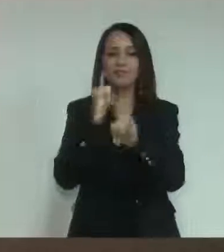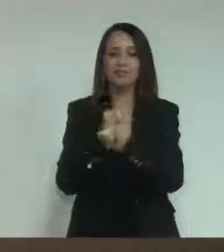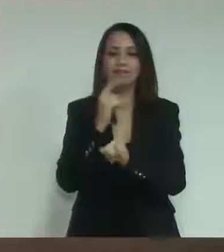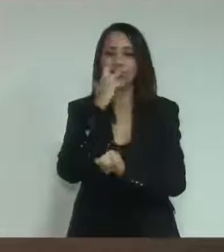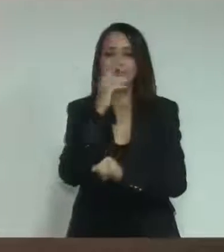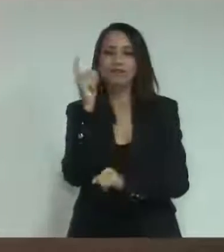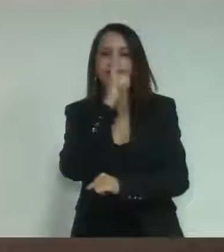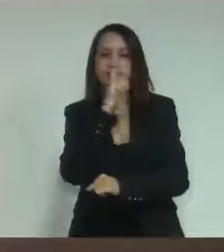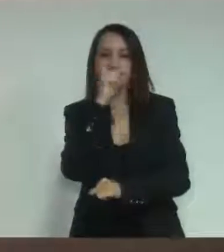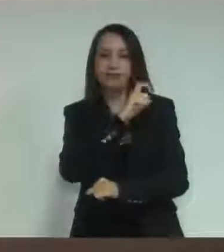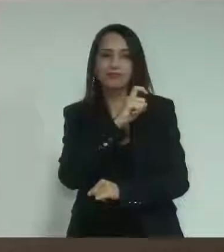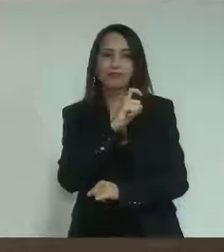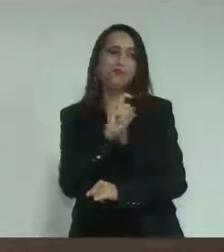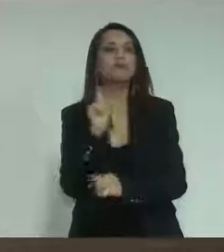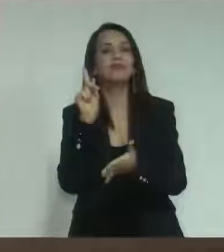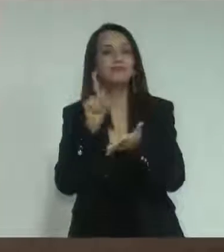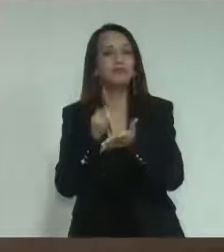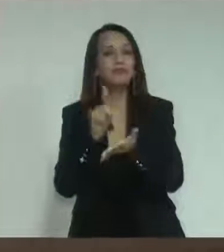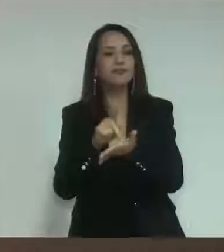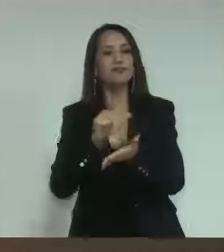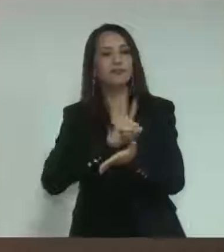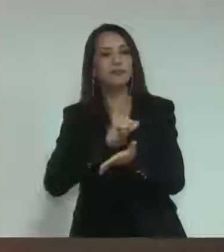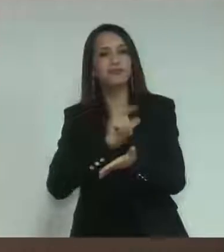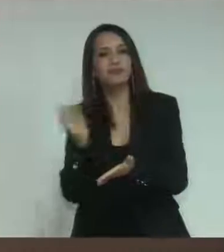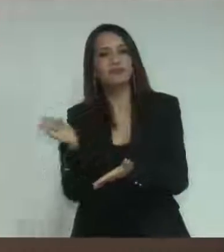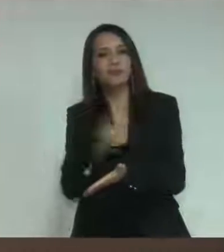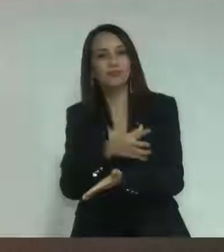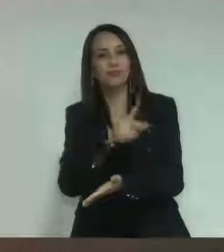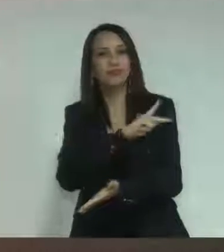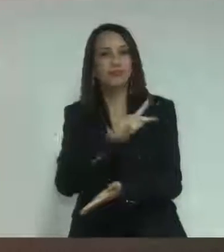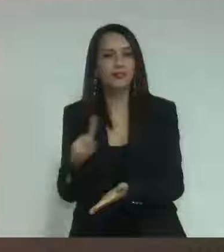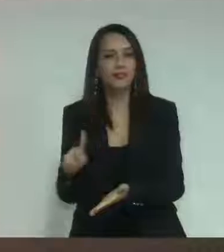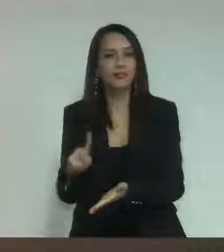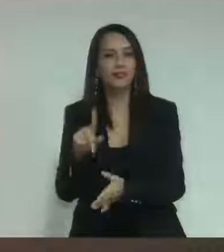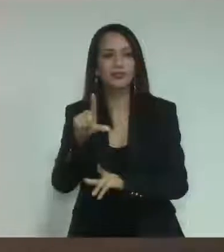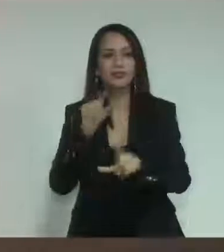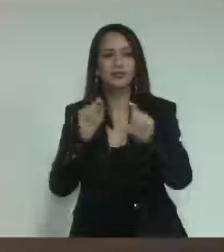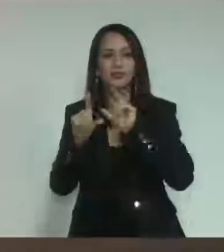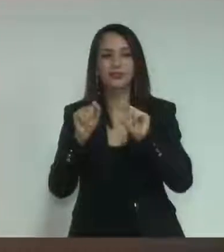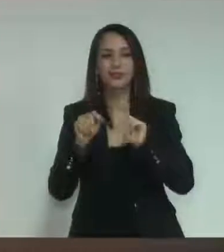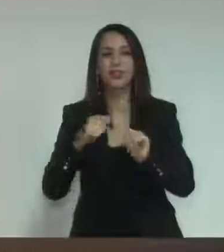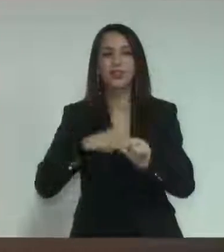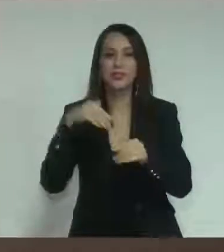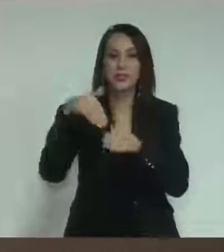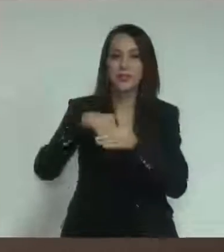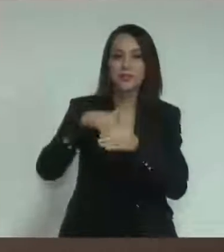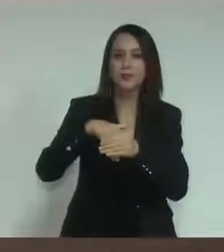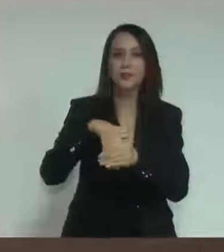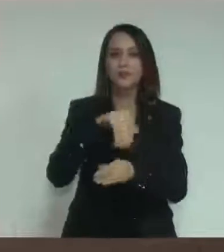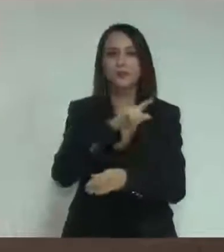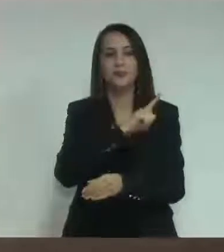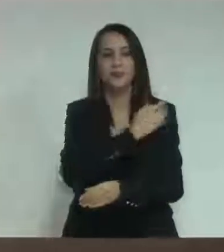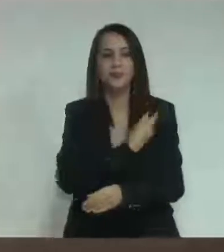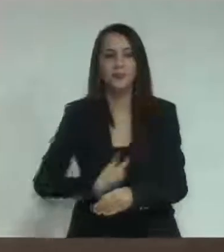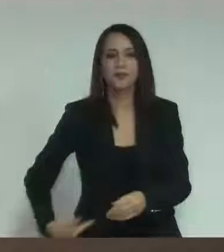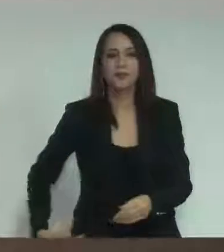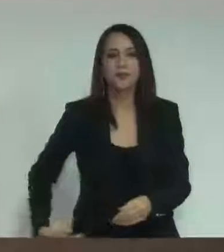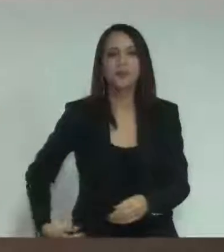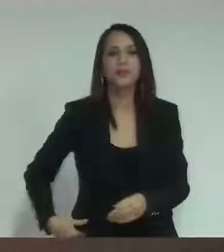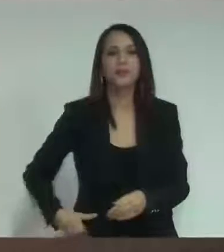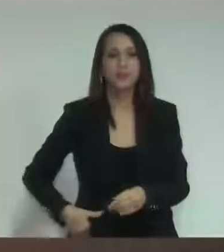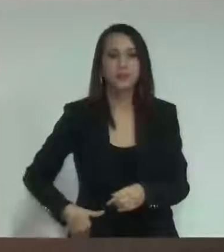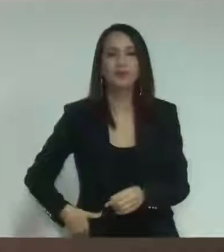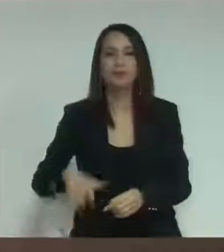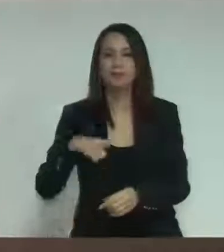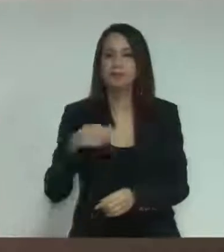atrás e falar assim, a verdade. Agora tem um novo presidente, eleito democraticamente no voto, tem um novo governador, assim como o país, né,